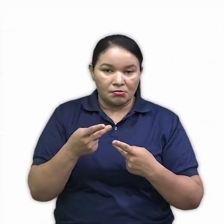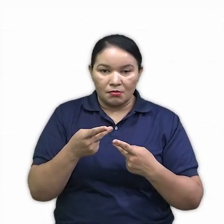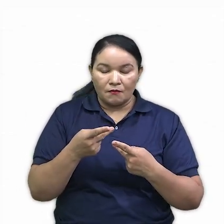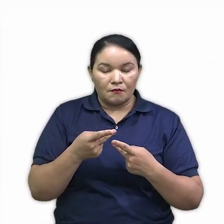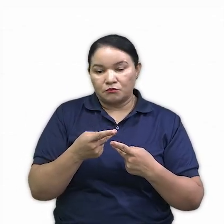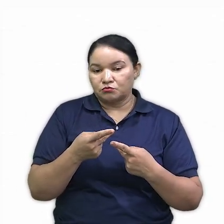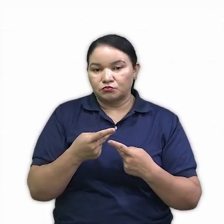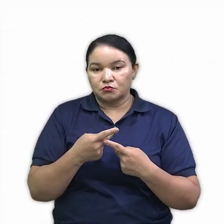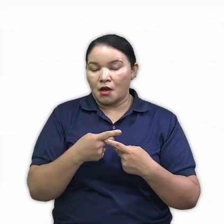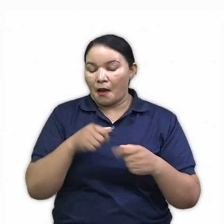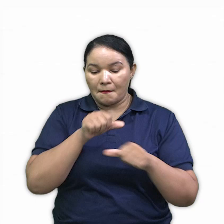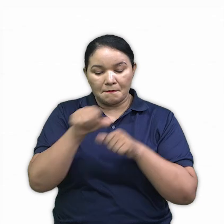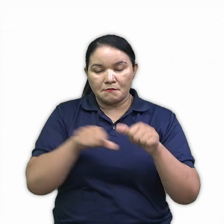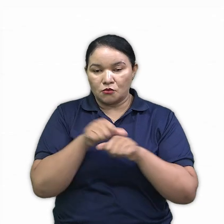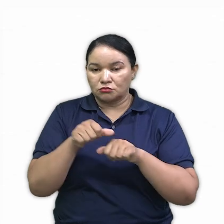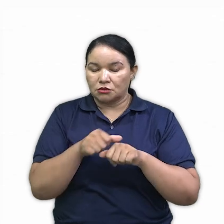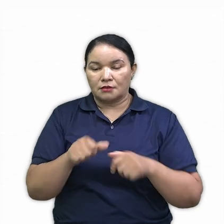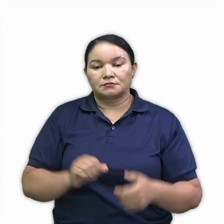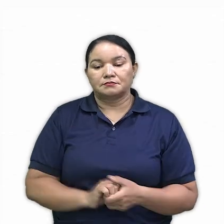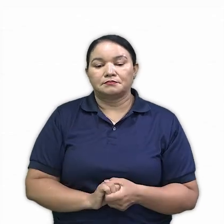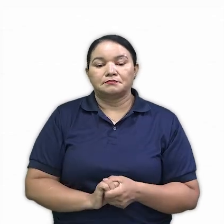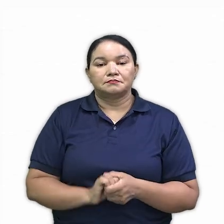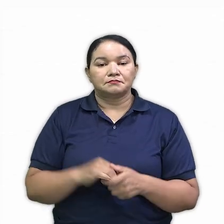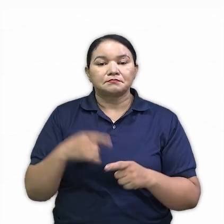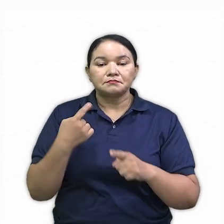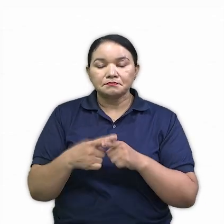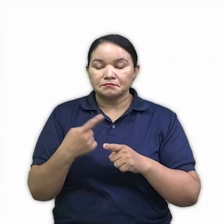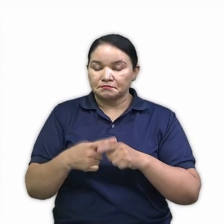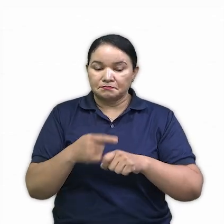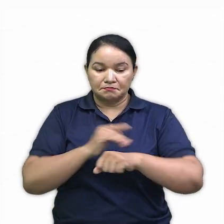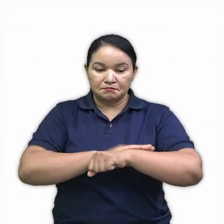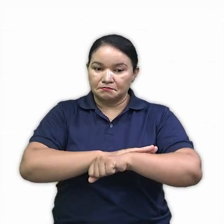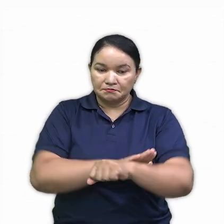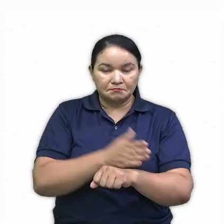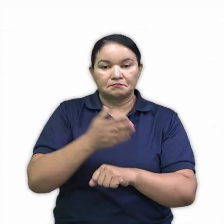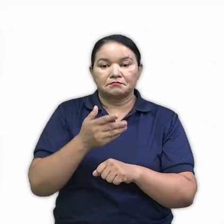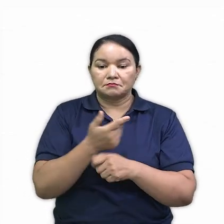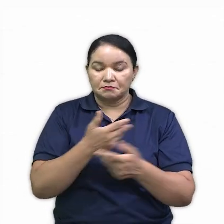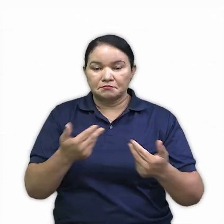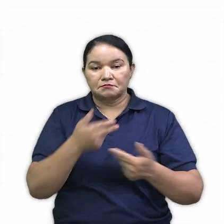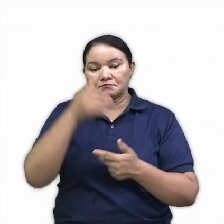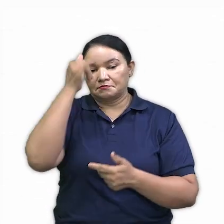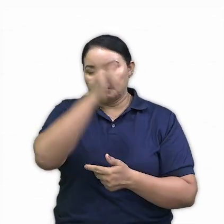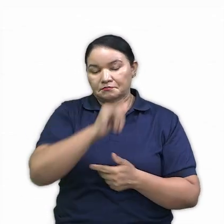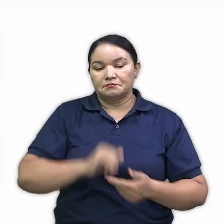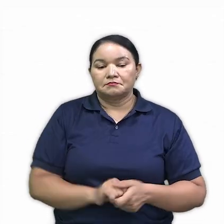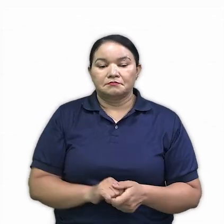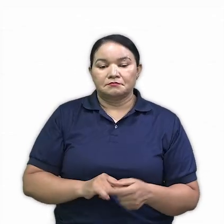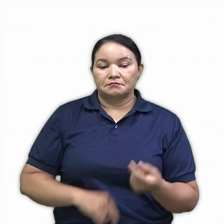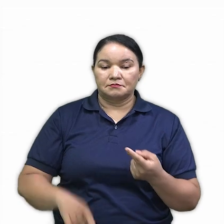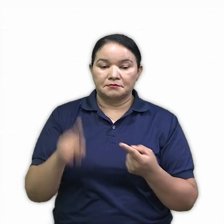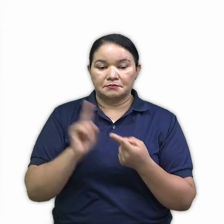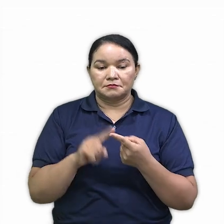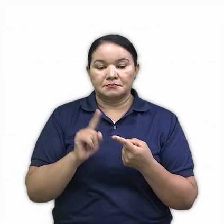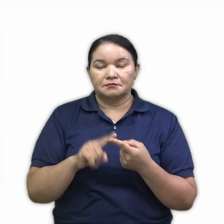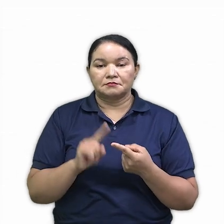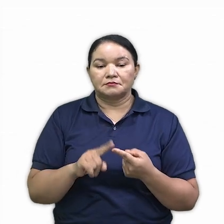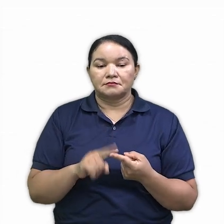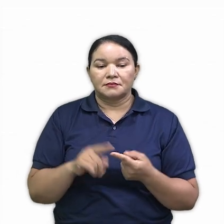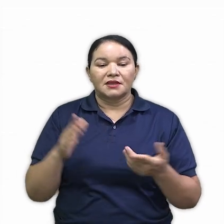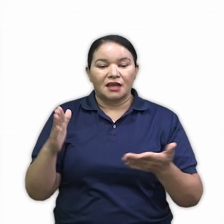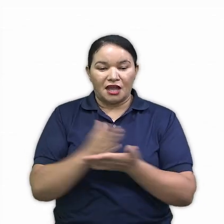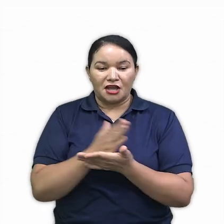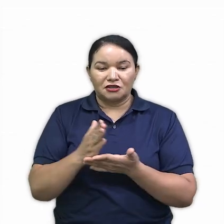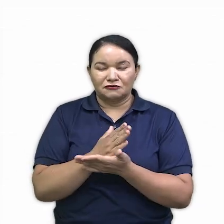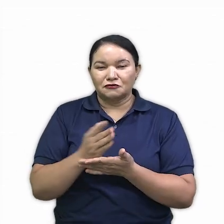né? Para a gente ser, de fato, antirracistas. Então vamos ver aqui a primeira. Ó. Às vezes